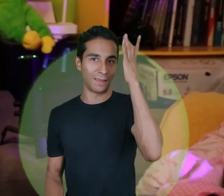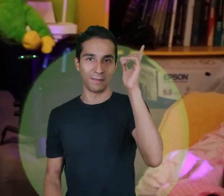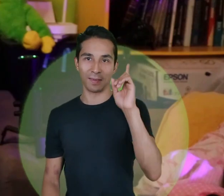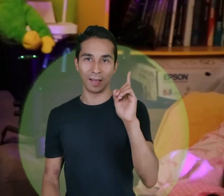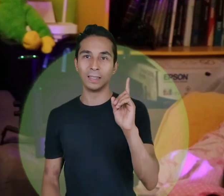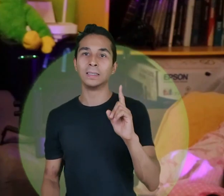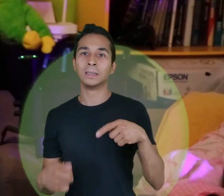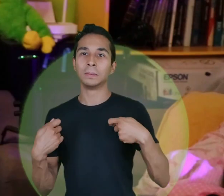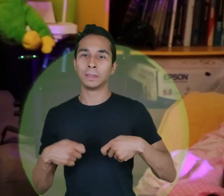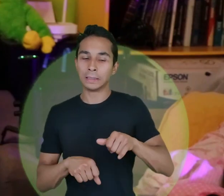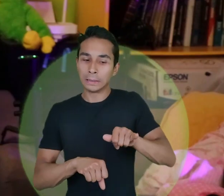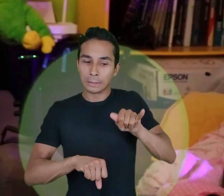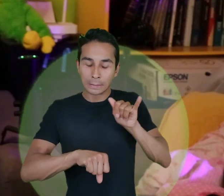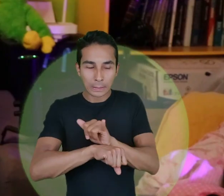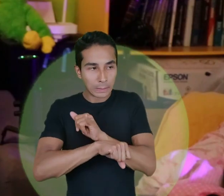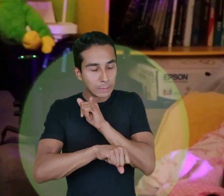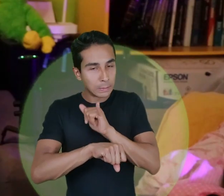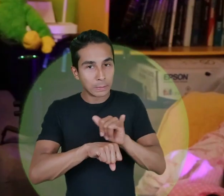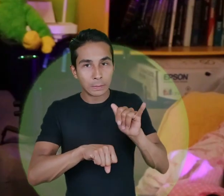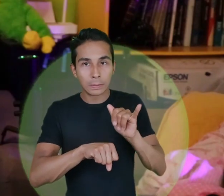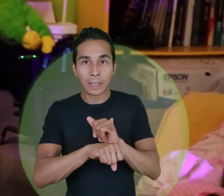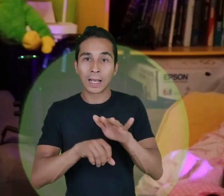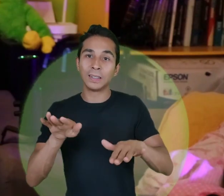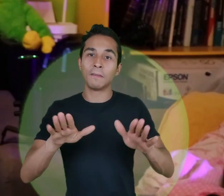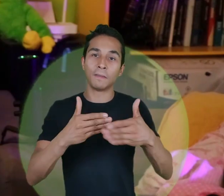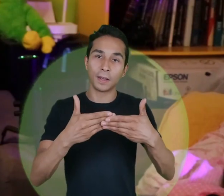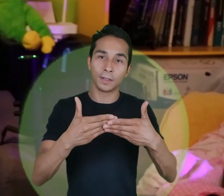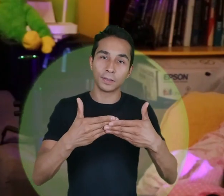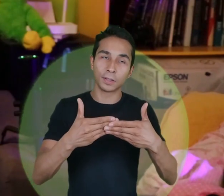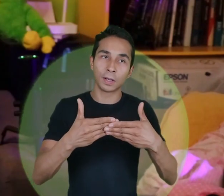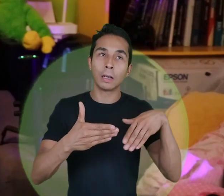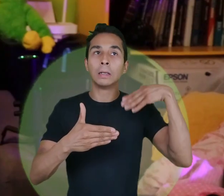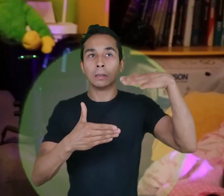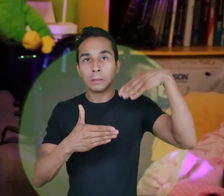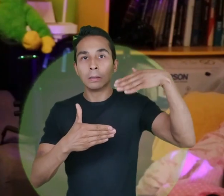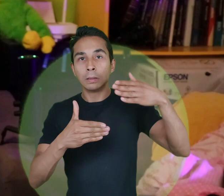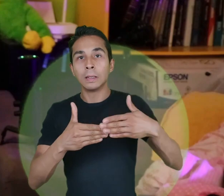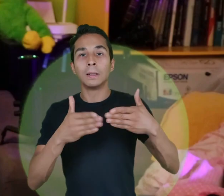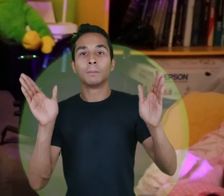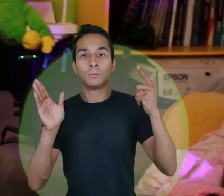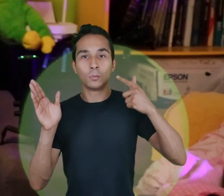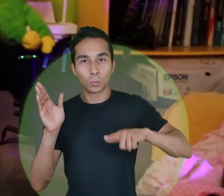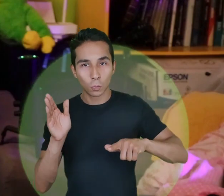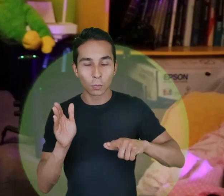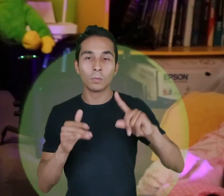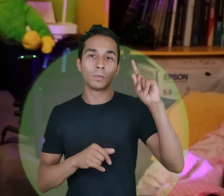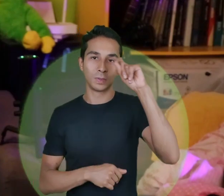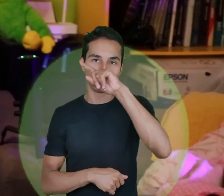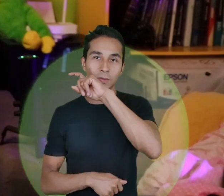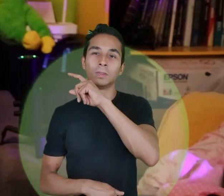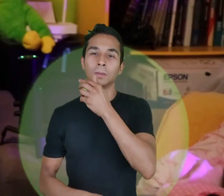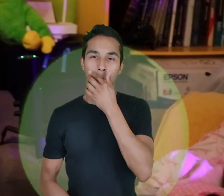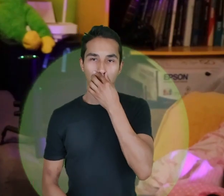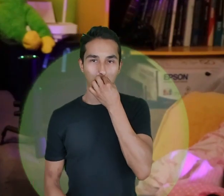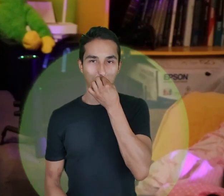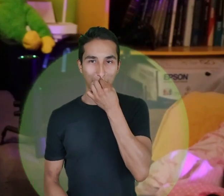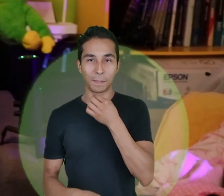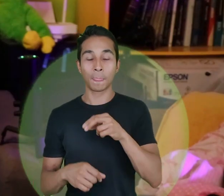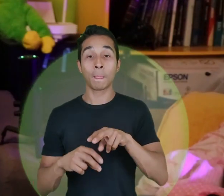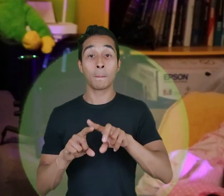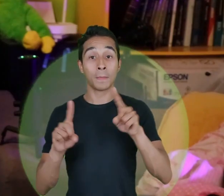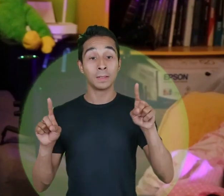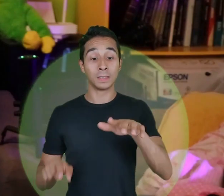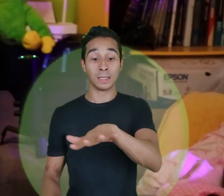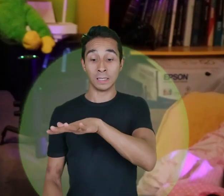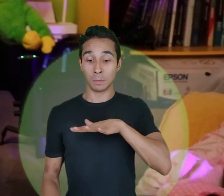Muitas vezes você vai ter que se reinventar, vai ter que recomeçar, vai ter que fechar as portas, vai ter que abrir de novo. Mas sempre pensando que um espaço,